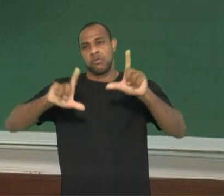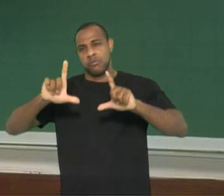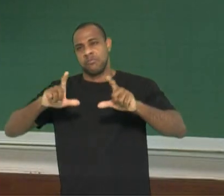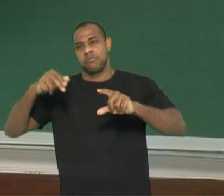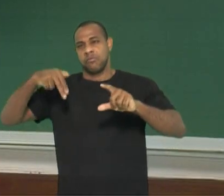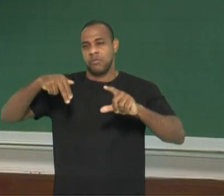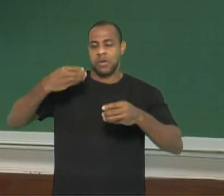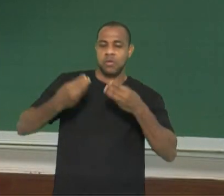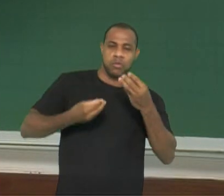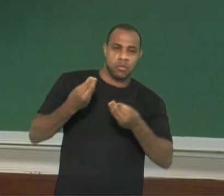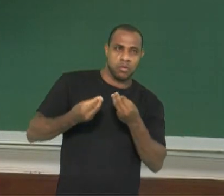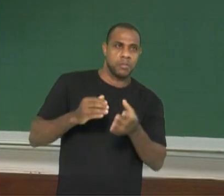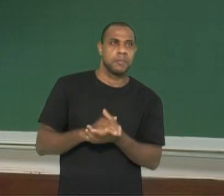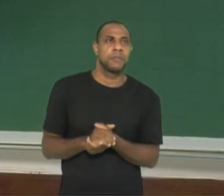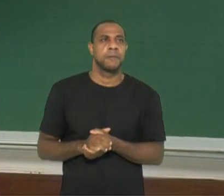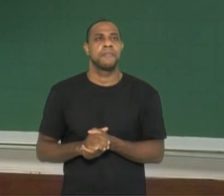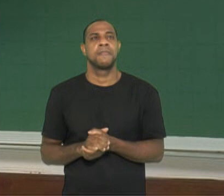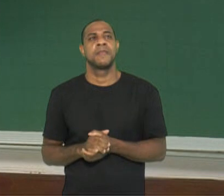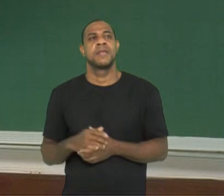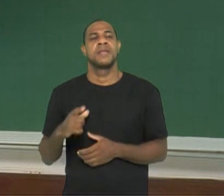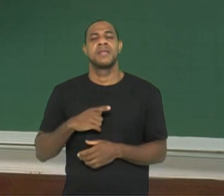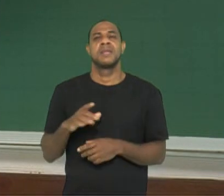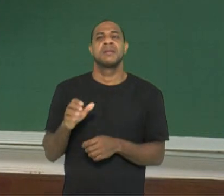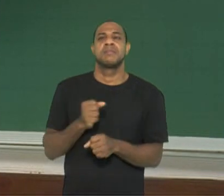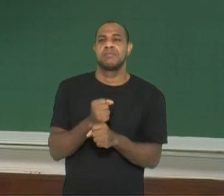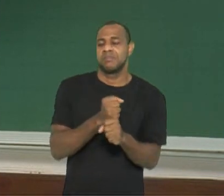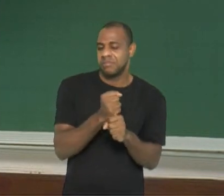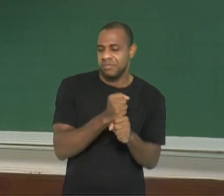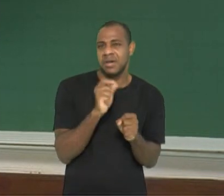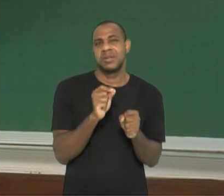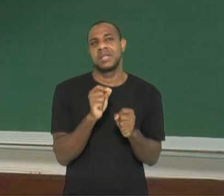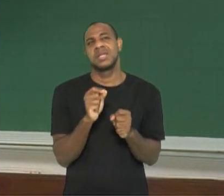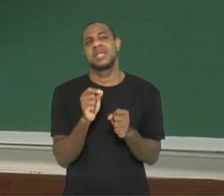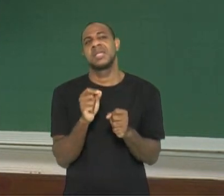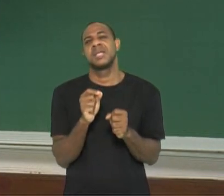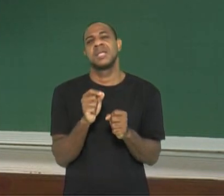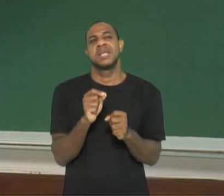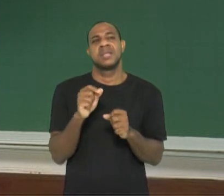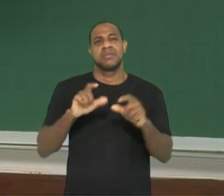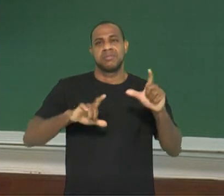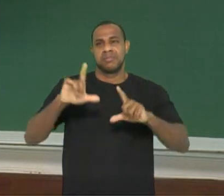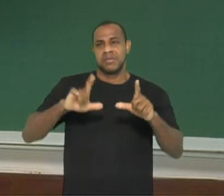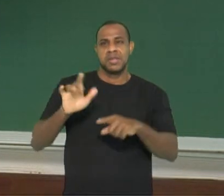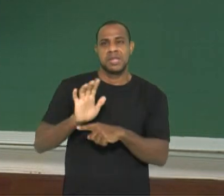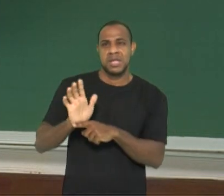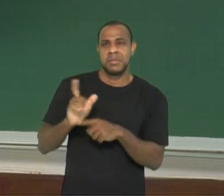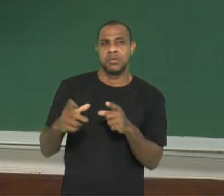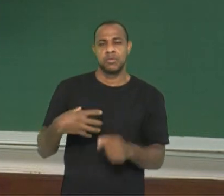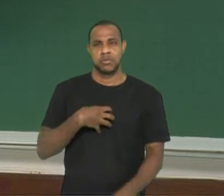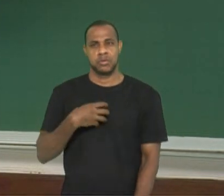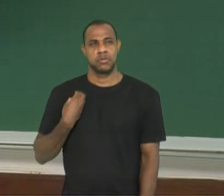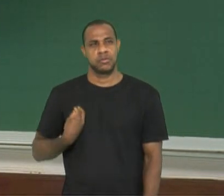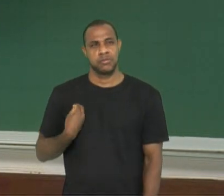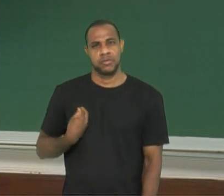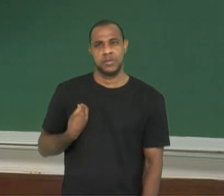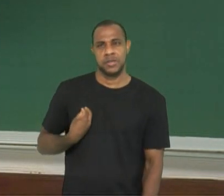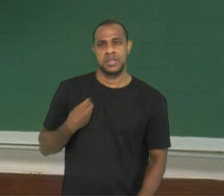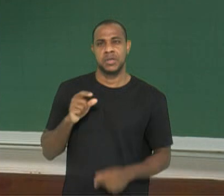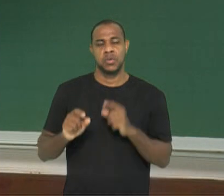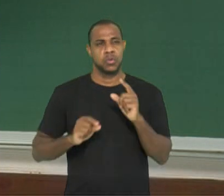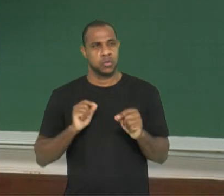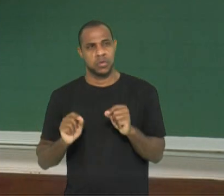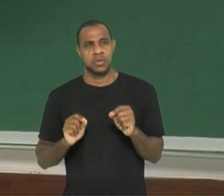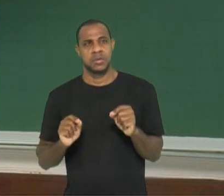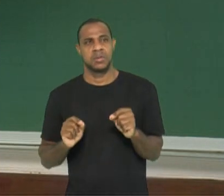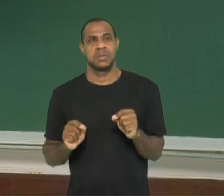acontece? Nós temos a década de ouro do cinema do ano 20 até o ano 60. Então, quer dizer, um modo de vida foi colocado em todo o globo. Um modo de vida